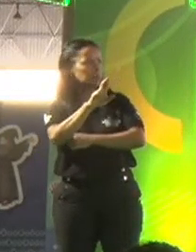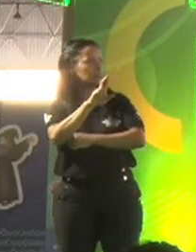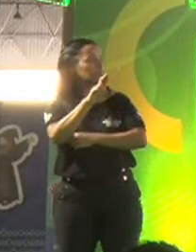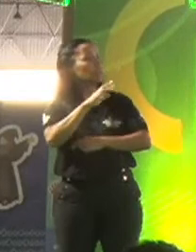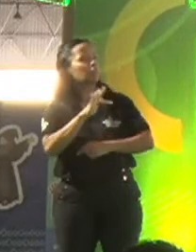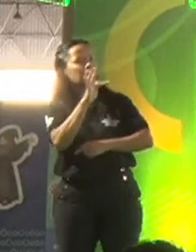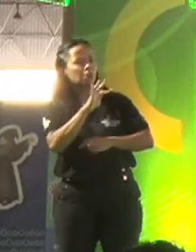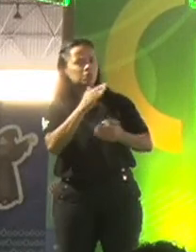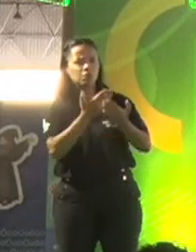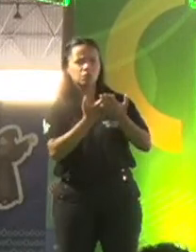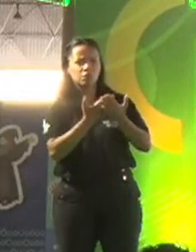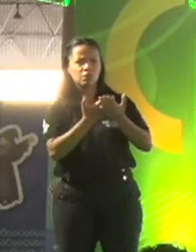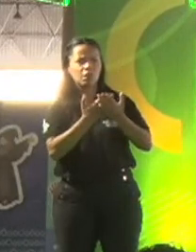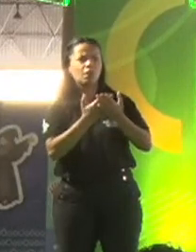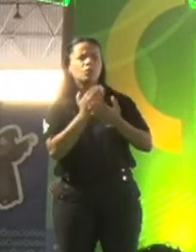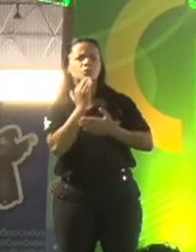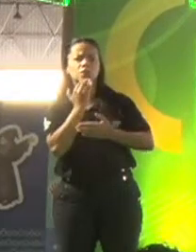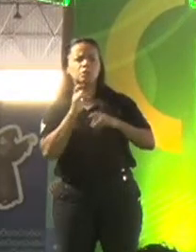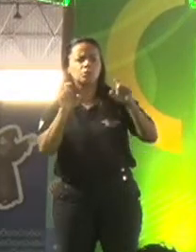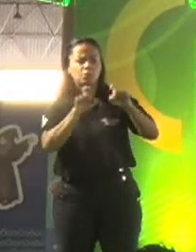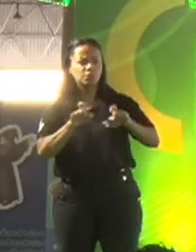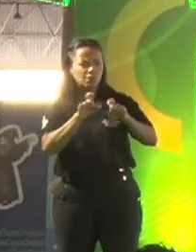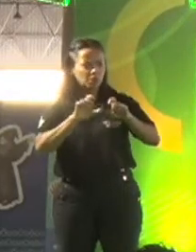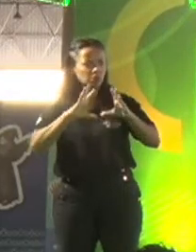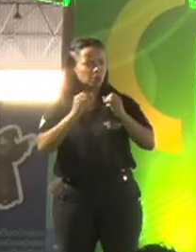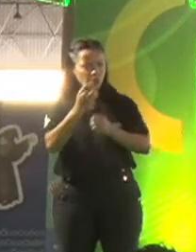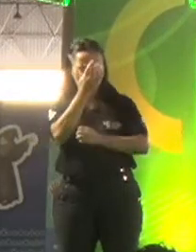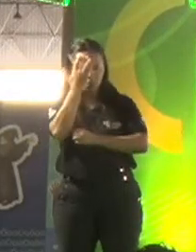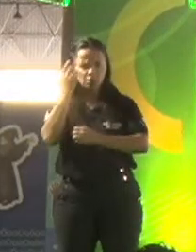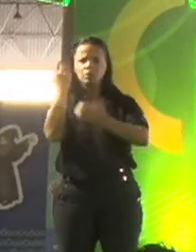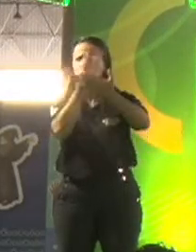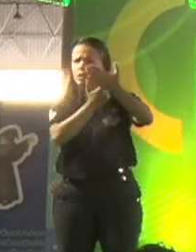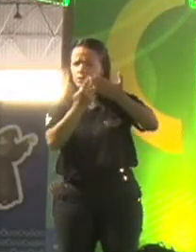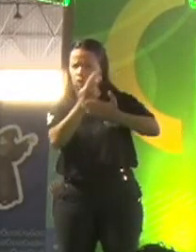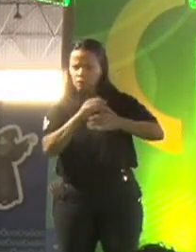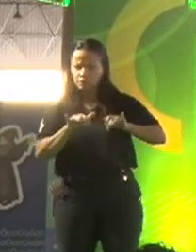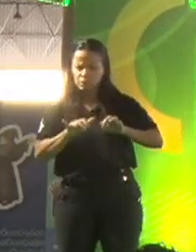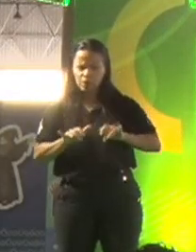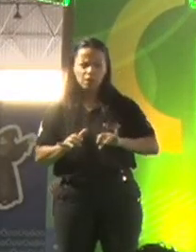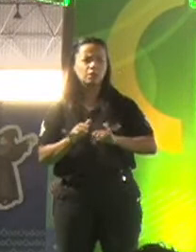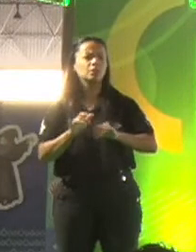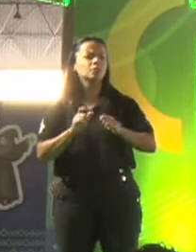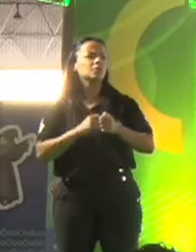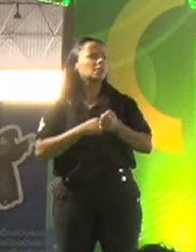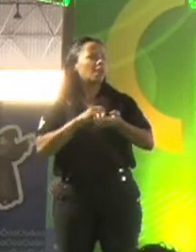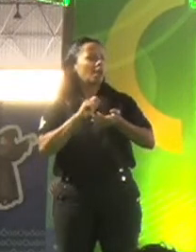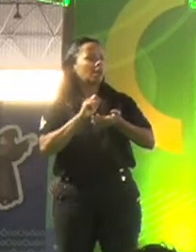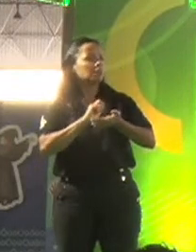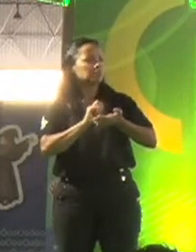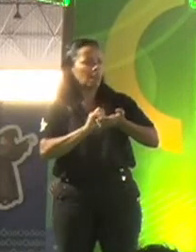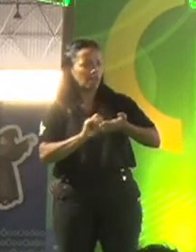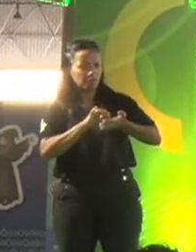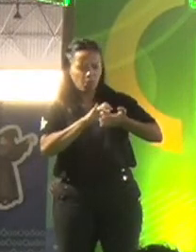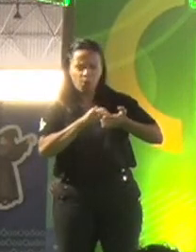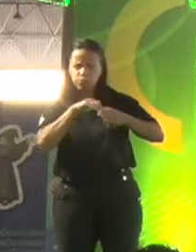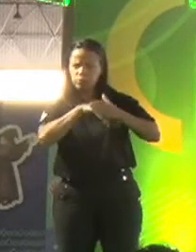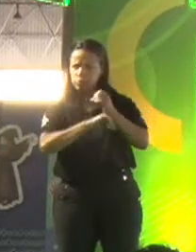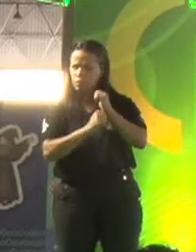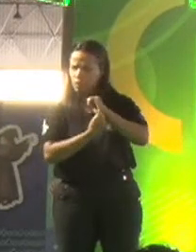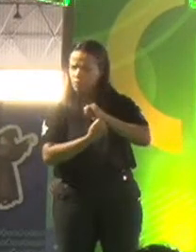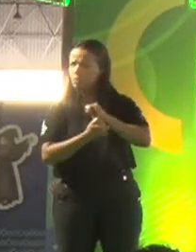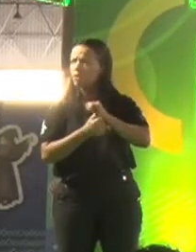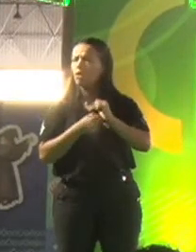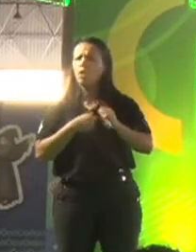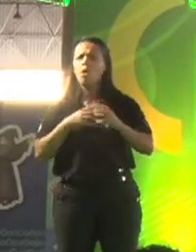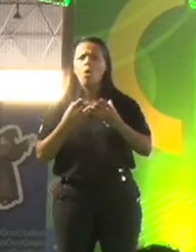computação trabalho com o processo de design o pessoal de design também escreve código a gente trabalha muito unido nesse nesse sentido mas isso